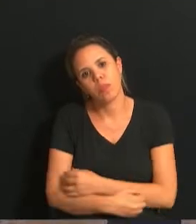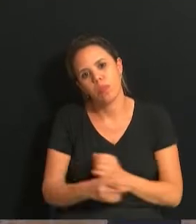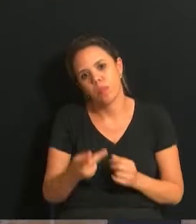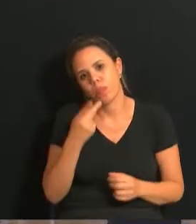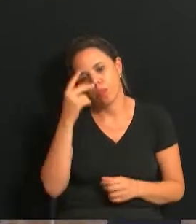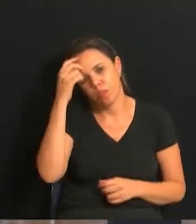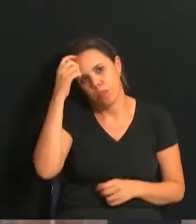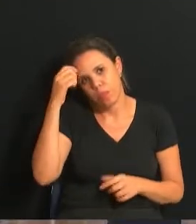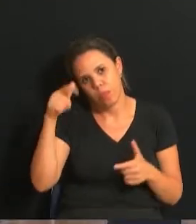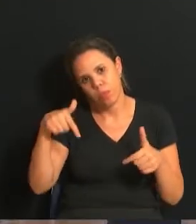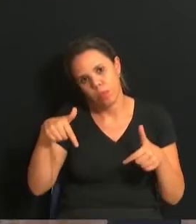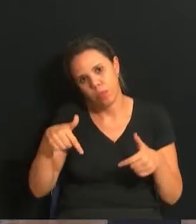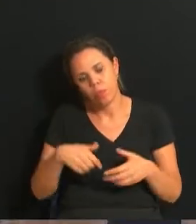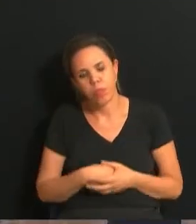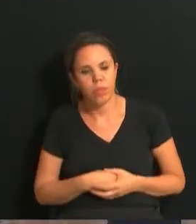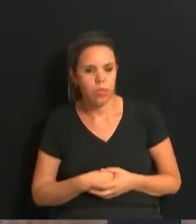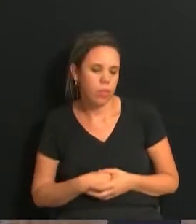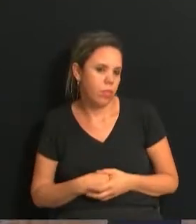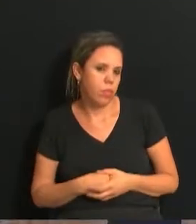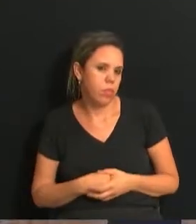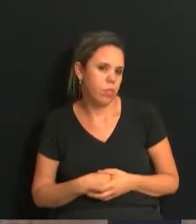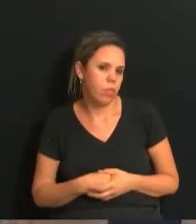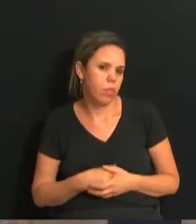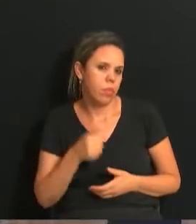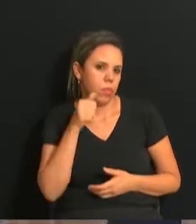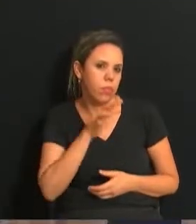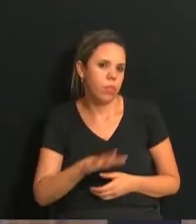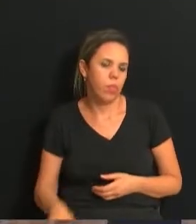sobre o trabalho da Comissão da Mulher.